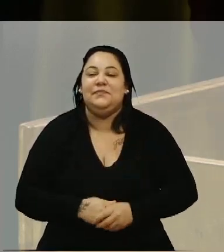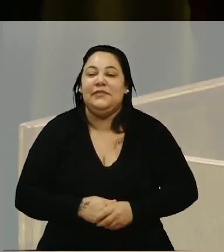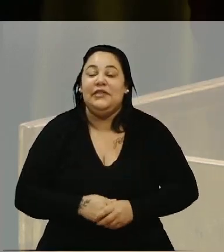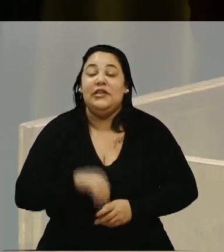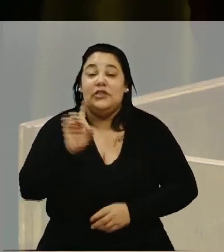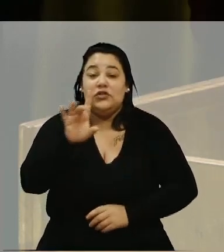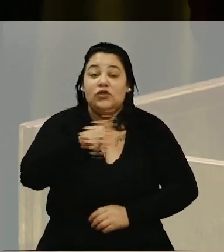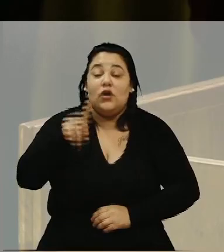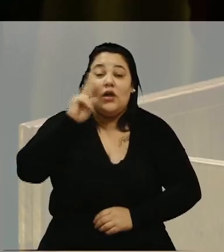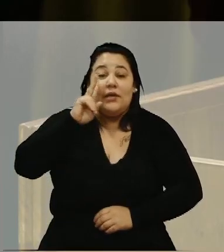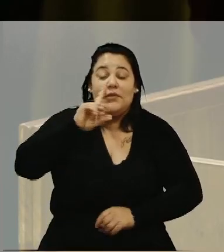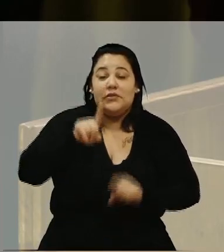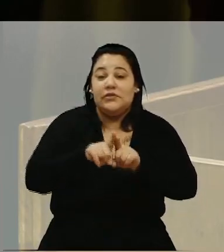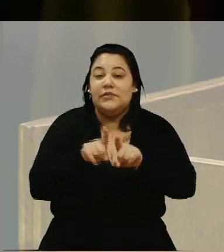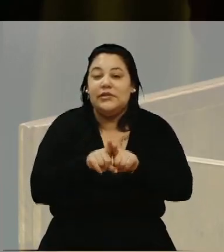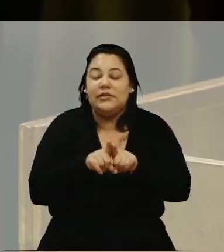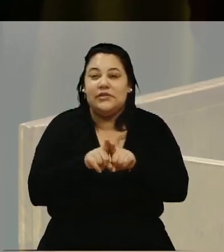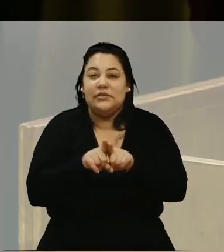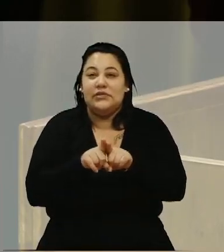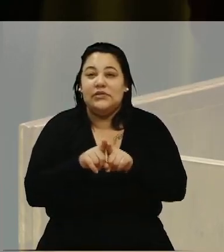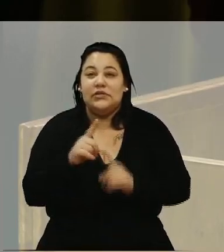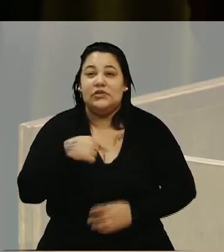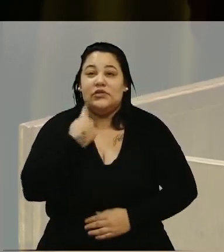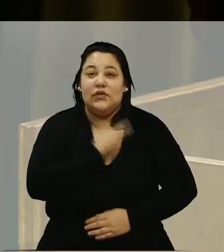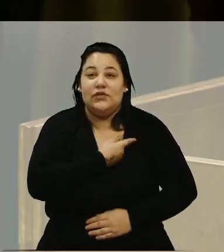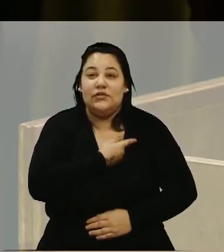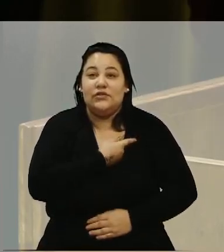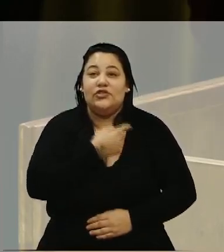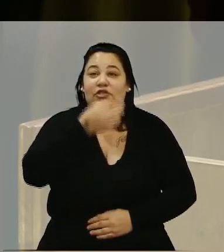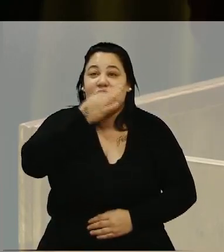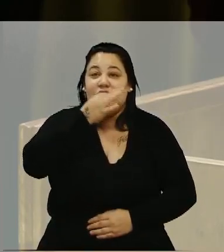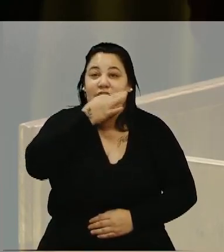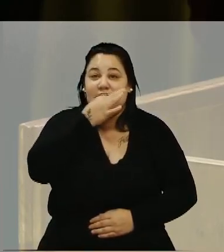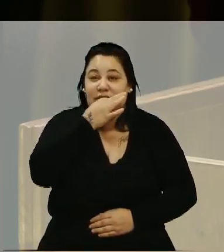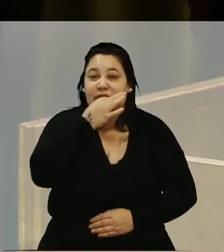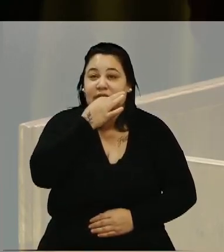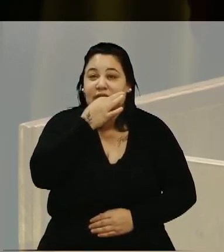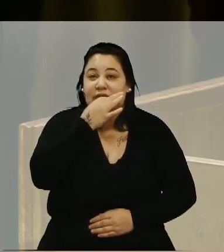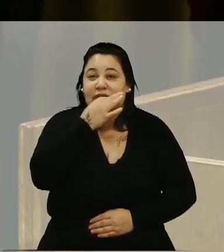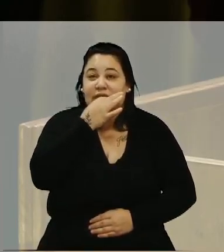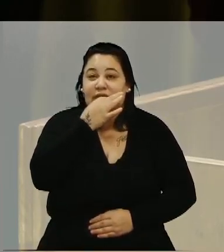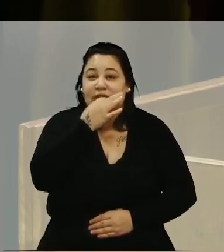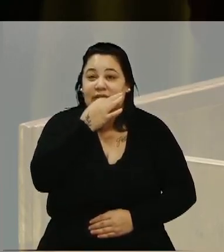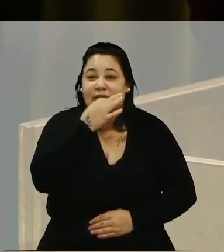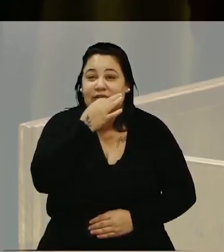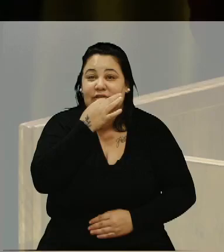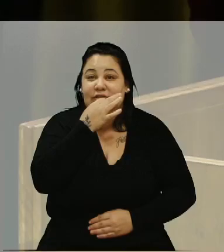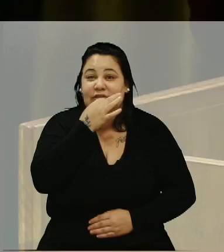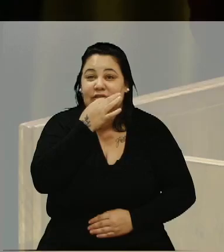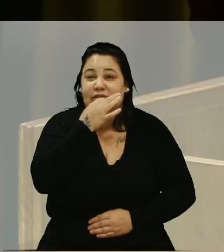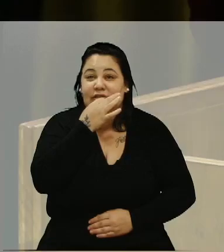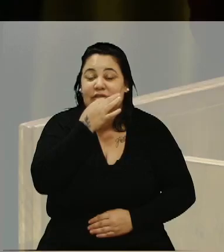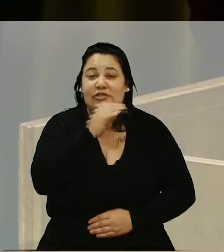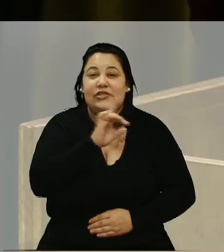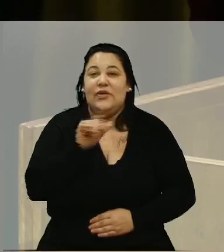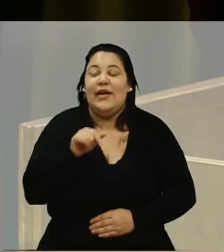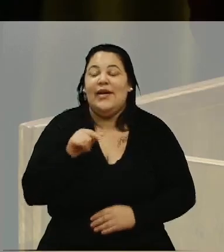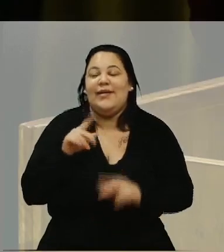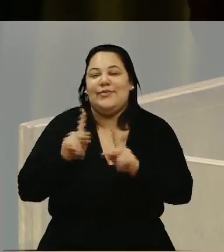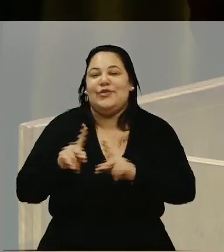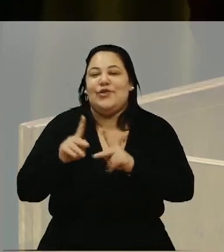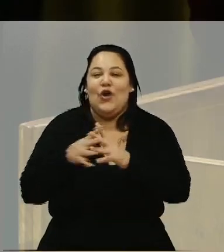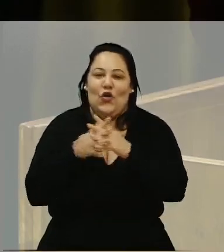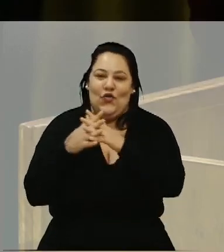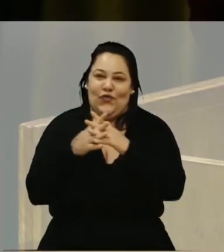gurizada, nós somos de Caxias, nós não somos de Peiros, tá? Nós não somos de Peiros. O pessoal confunde muito porque a gente